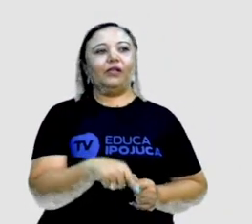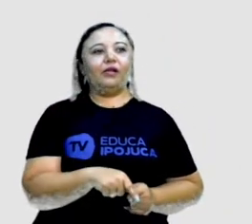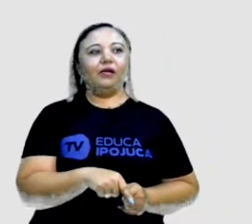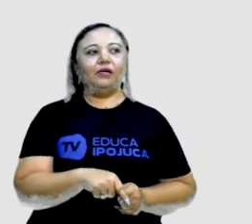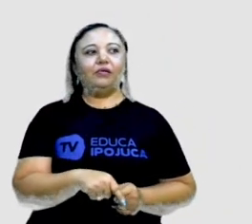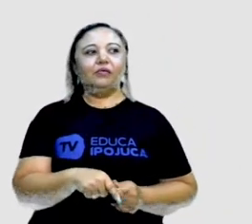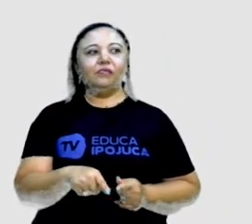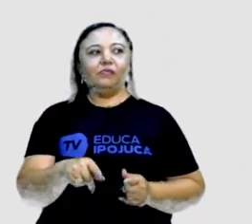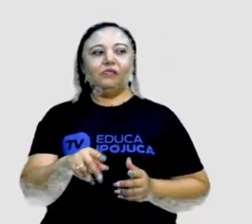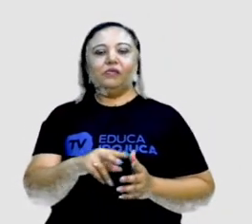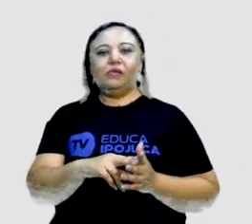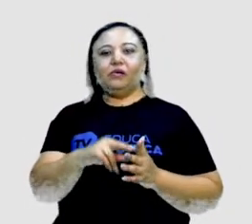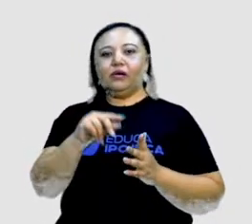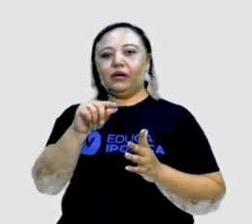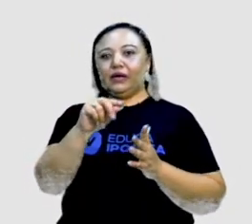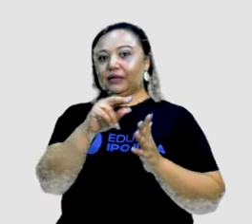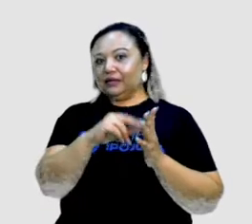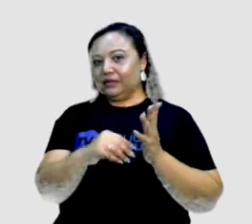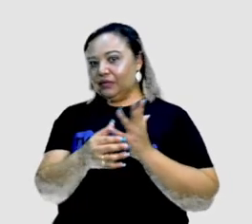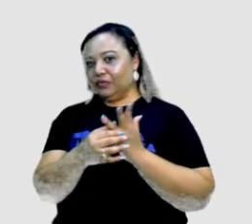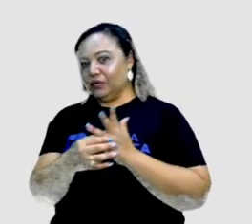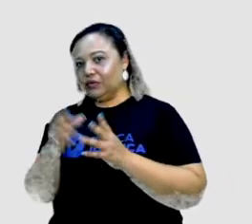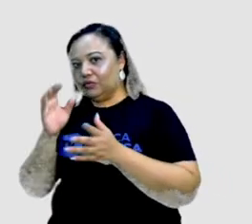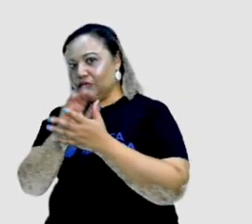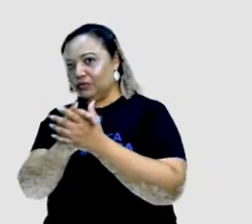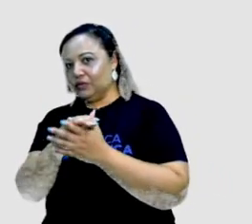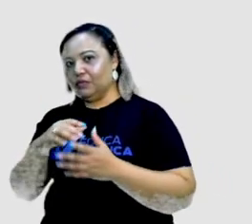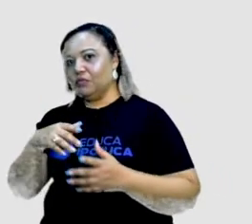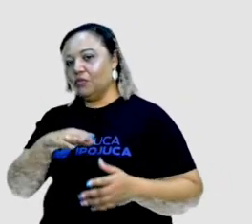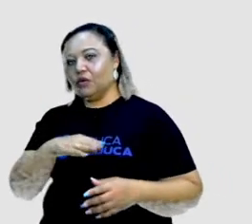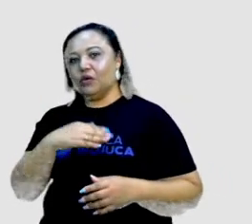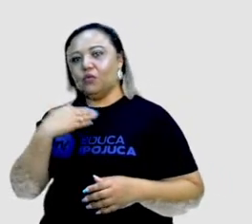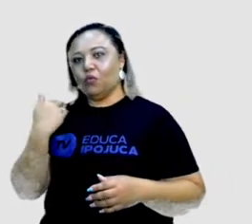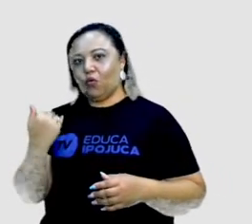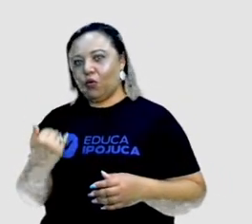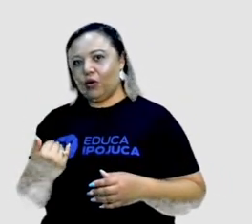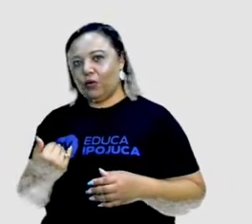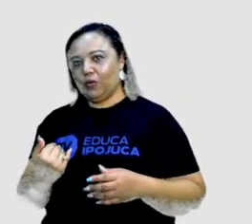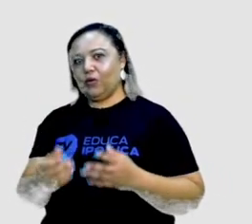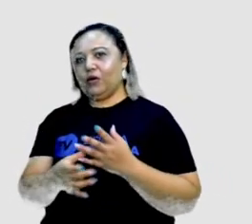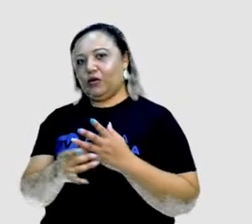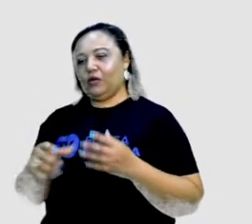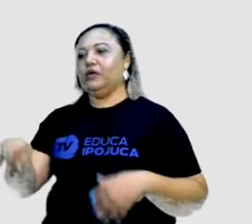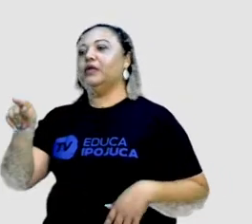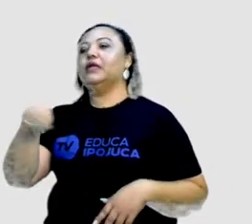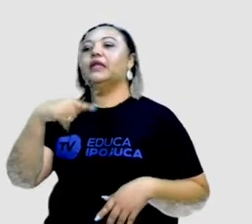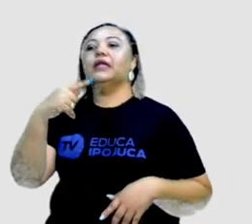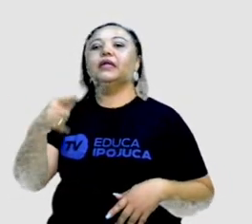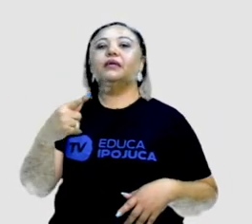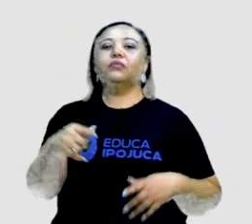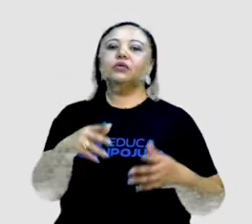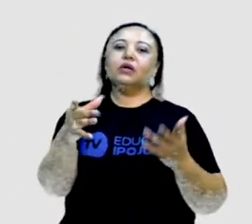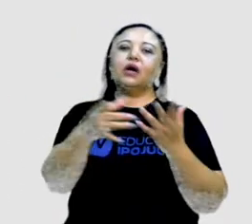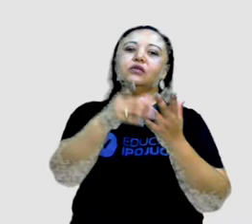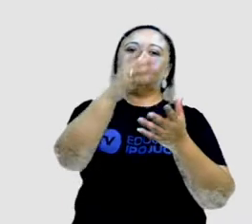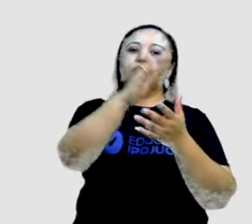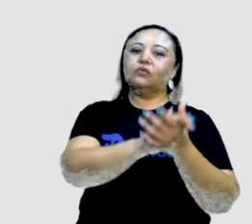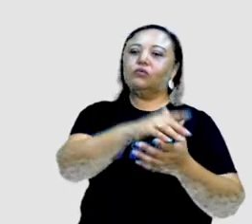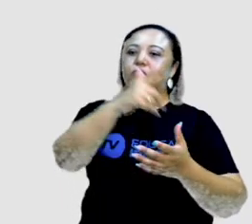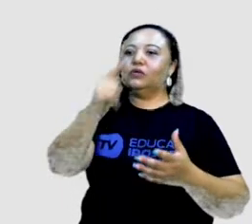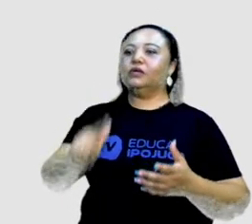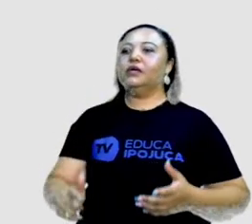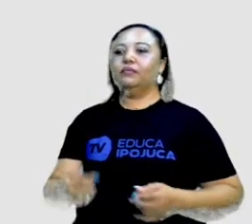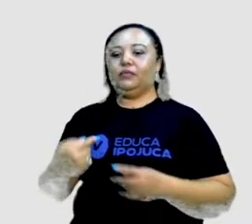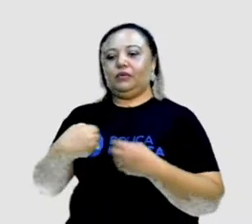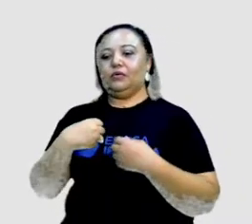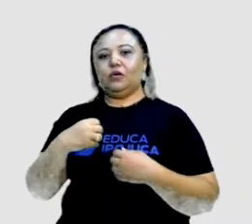esposa tinha morrido e que tinha casado novamente com uma mulher muito arrogante. Ela tinha duas filhas que se pareciam em tudo com ela, né?